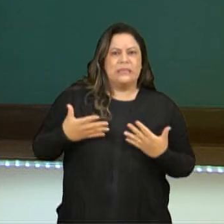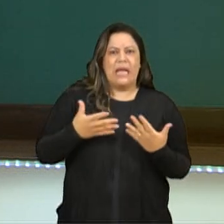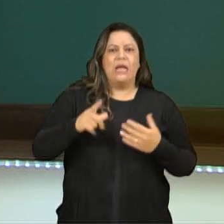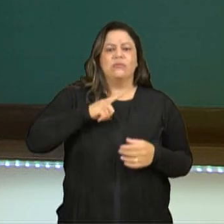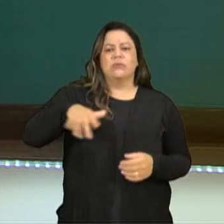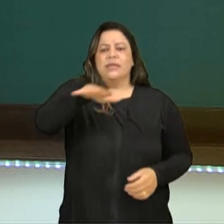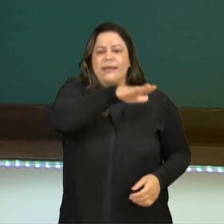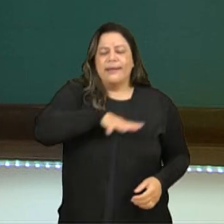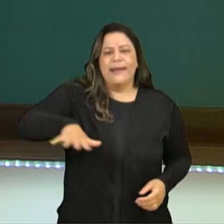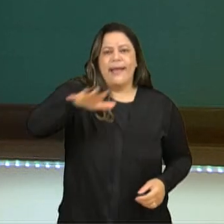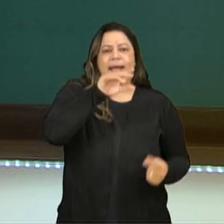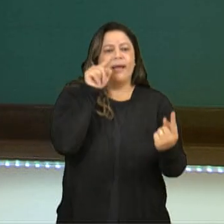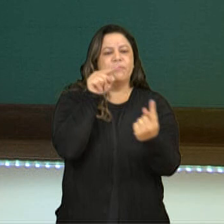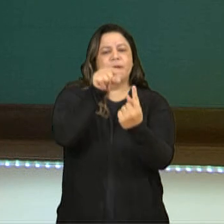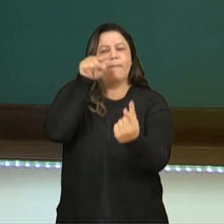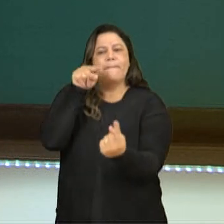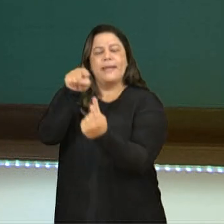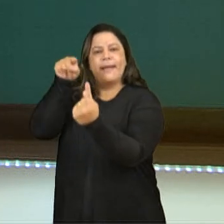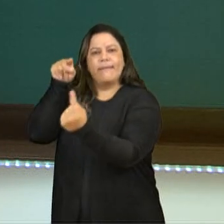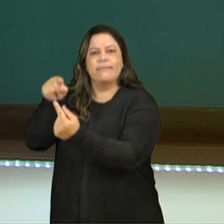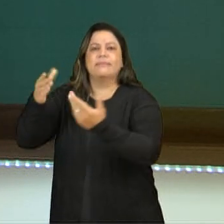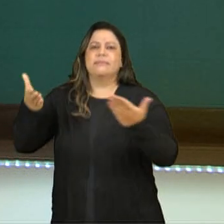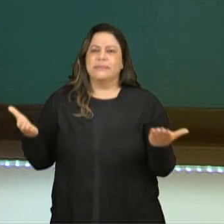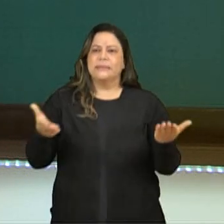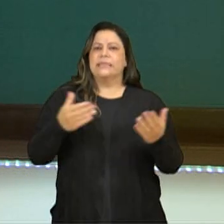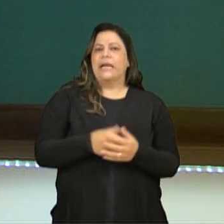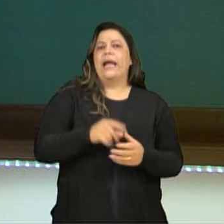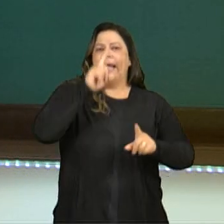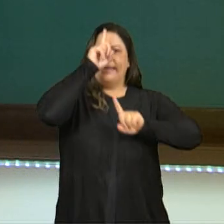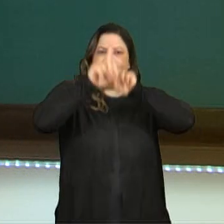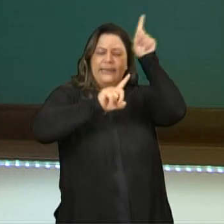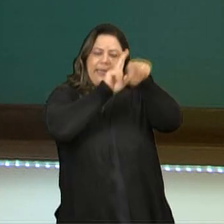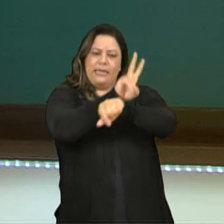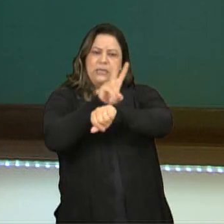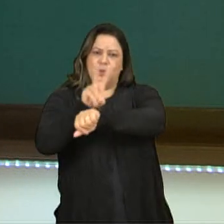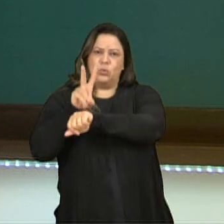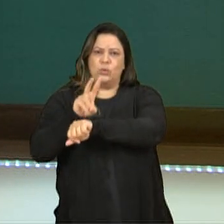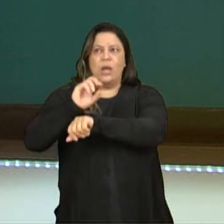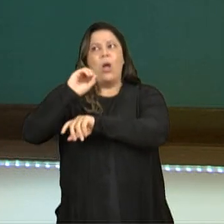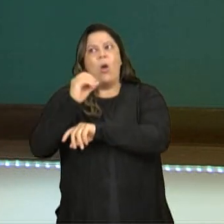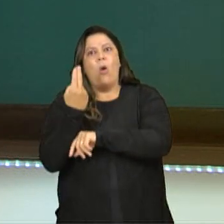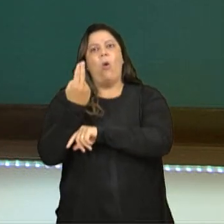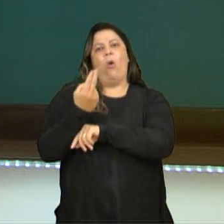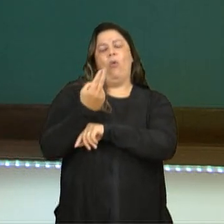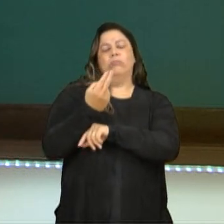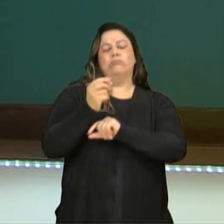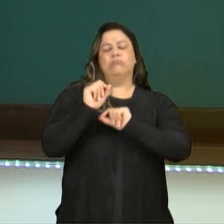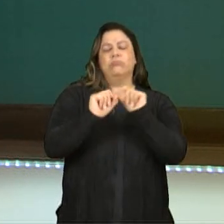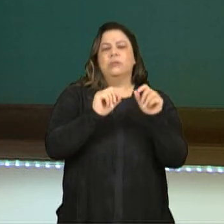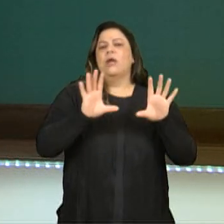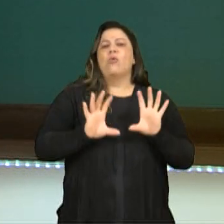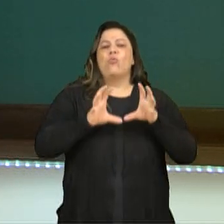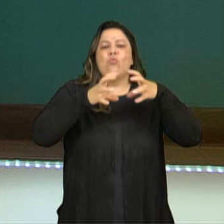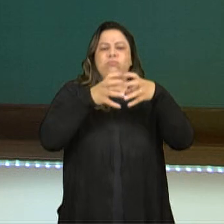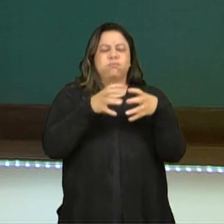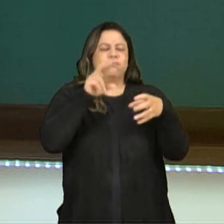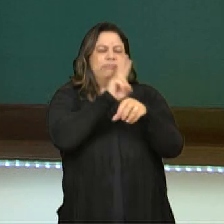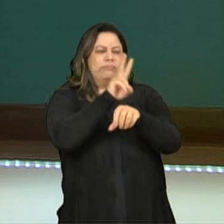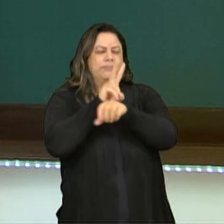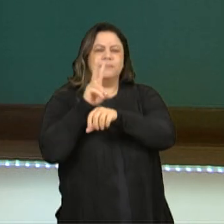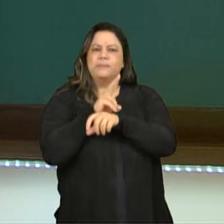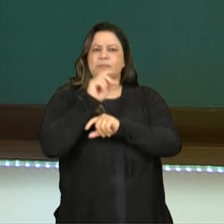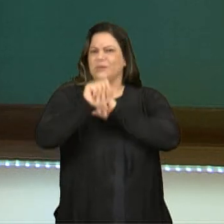é especificamente destinada à ideia de conservação? Ou é uma unidade de conservação? E o que